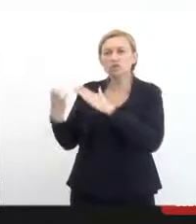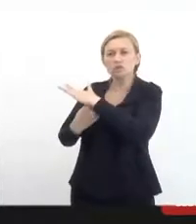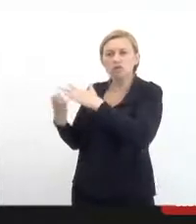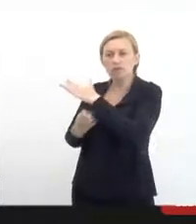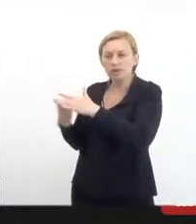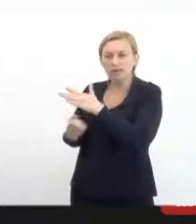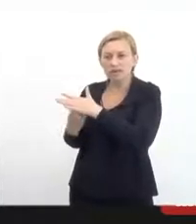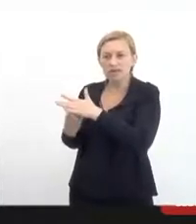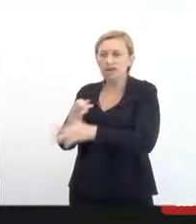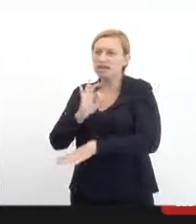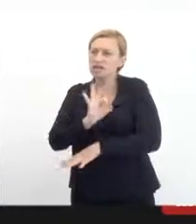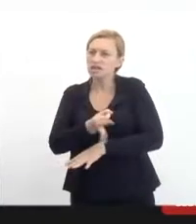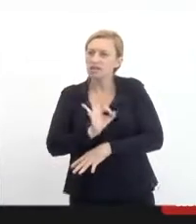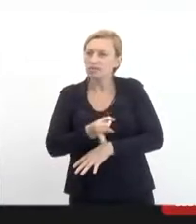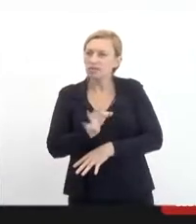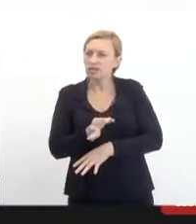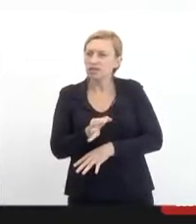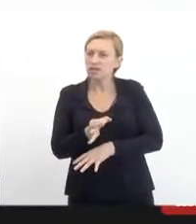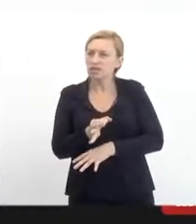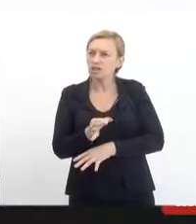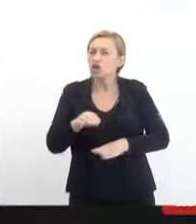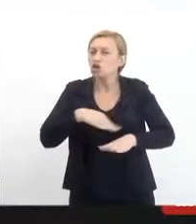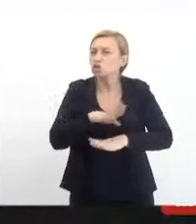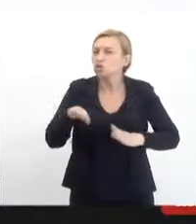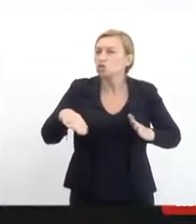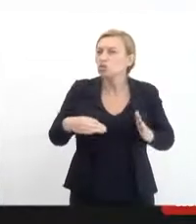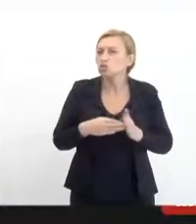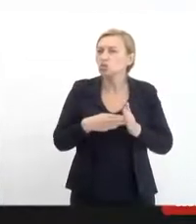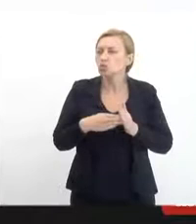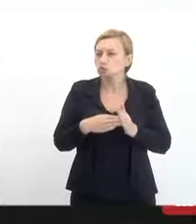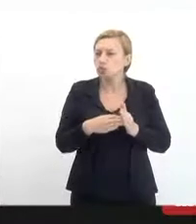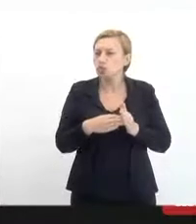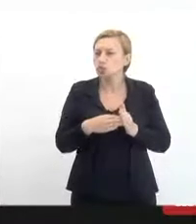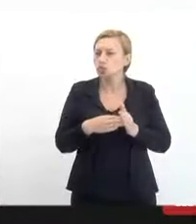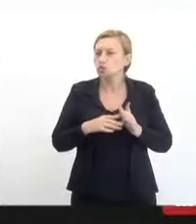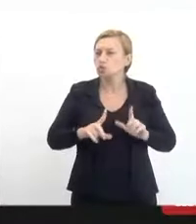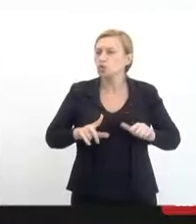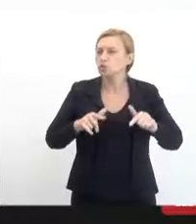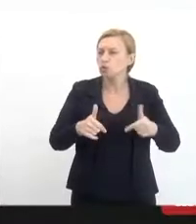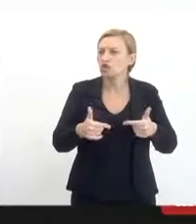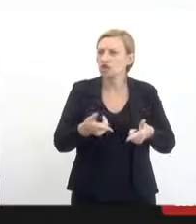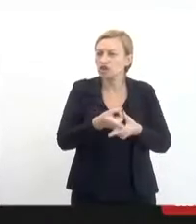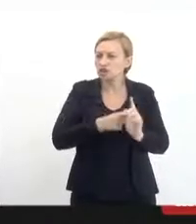judicializa praticamente todas as certidões de dívida ativa,